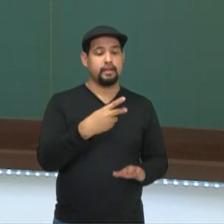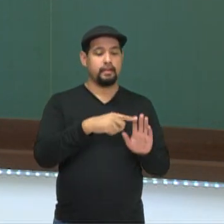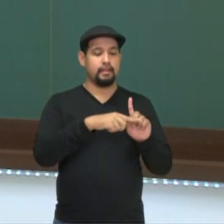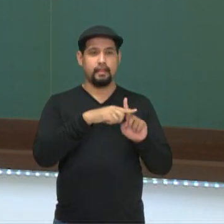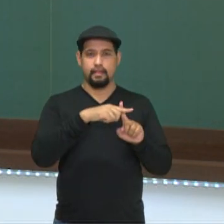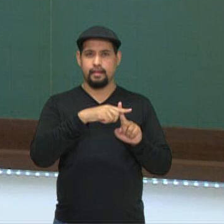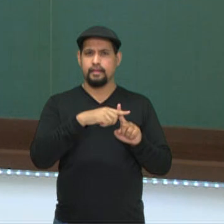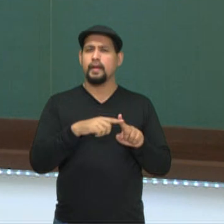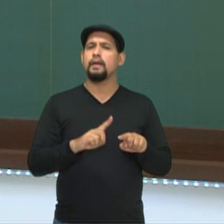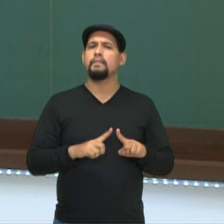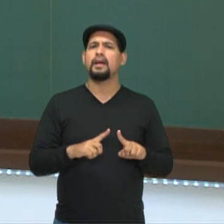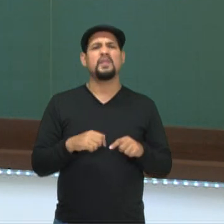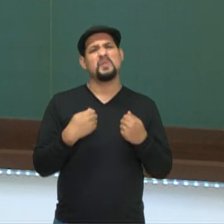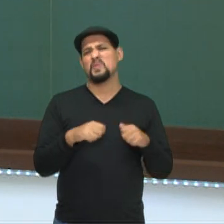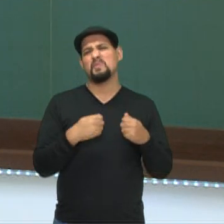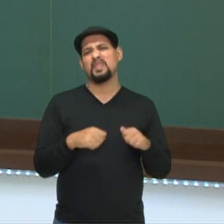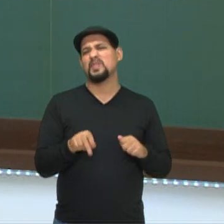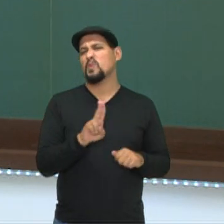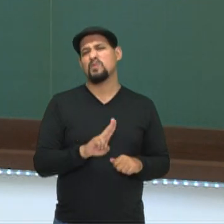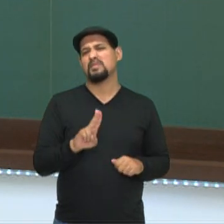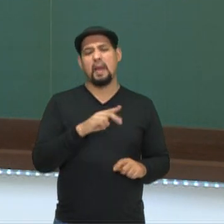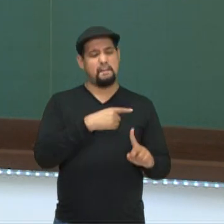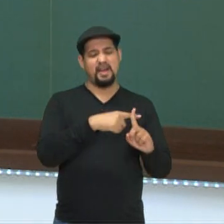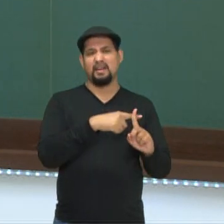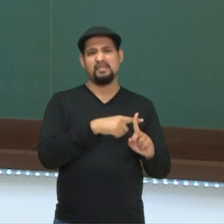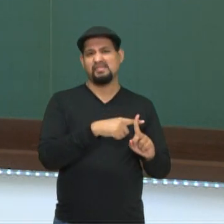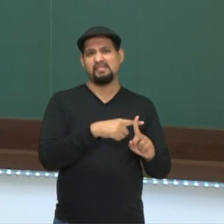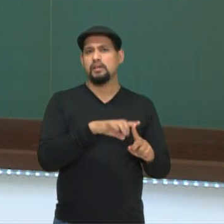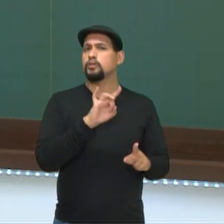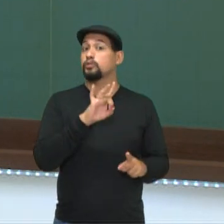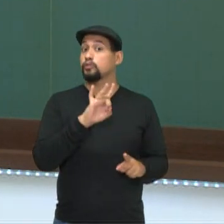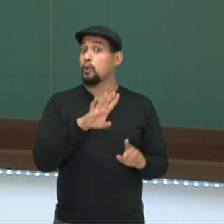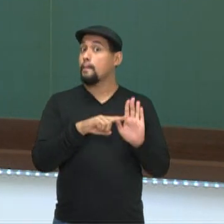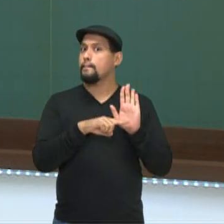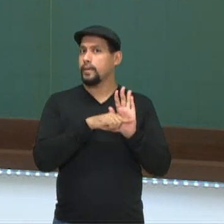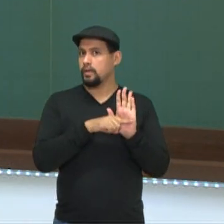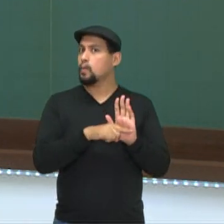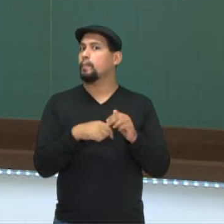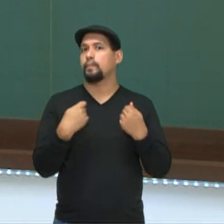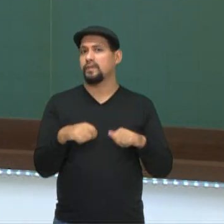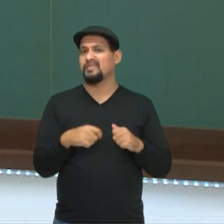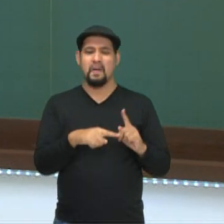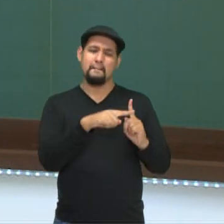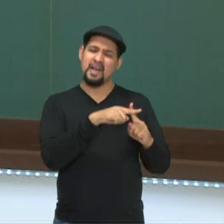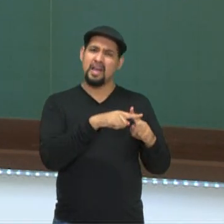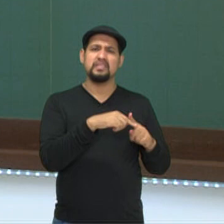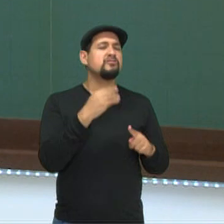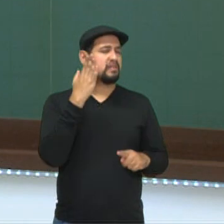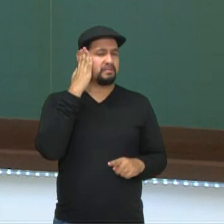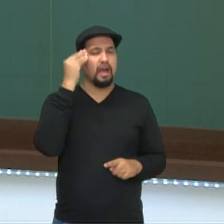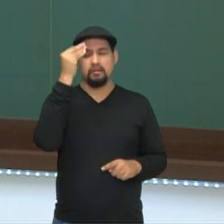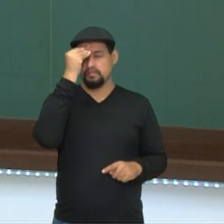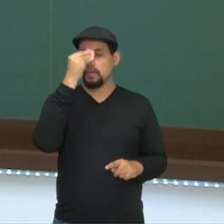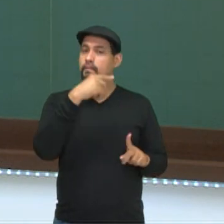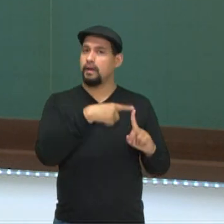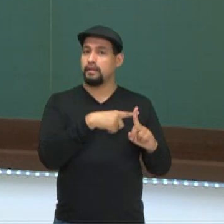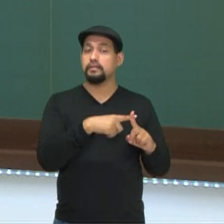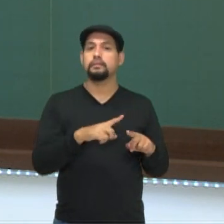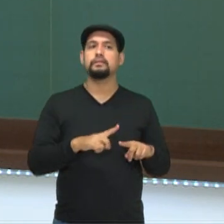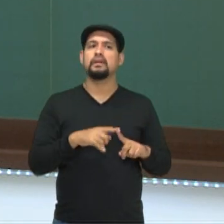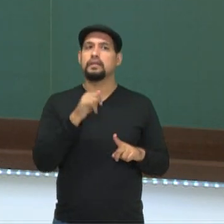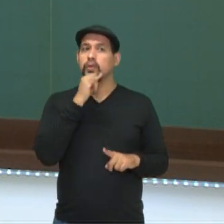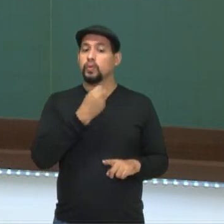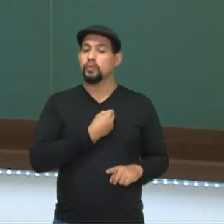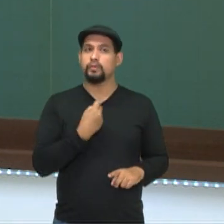positivo. Lembrando que não precisa colocar o sinal de mais, só o de menos quando aparecer. E C, que é o número sozinho,